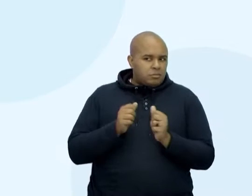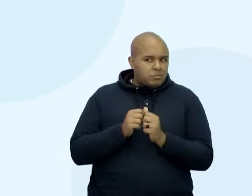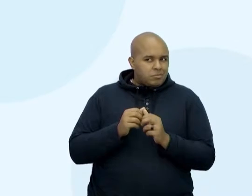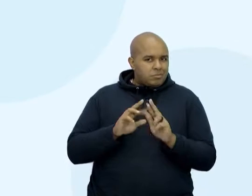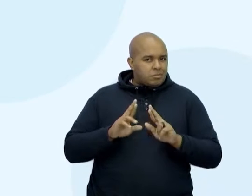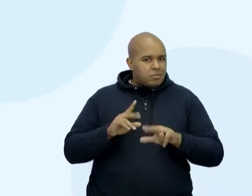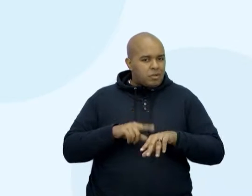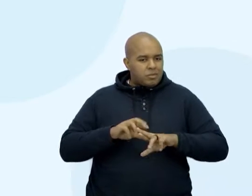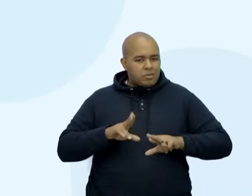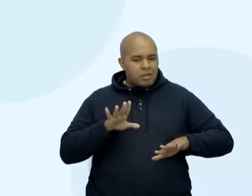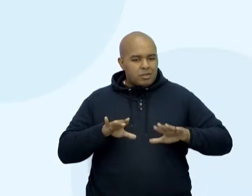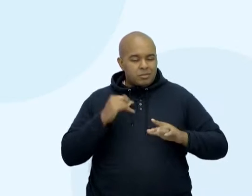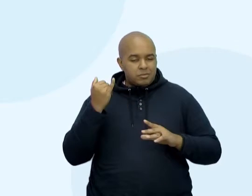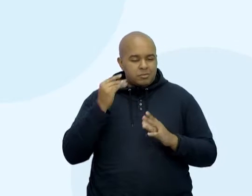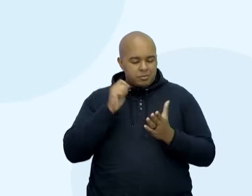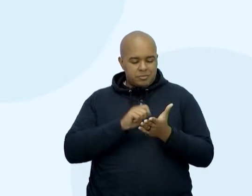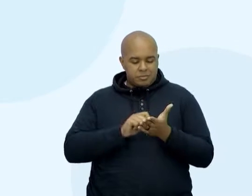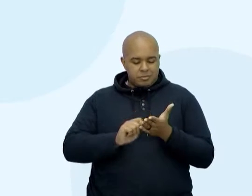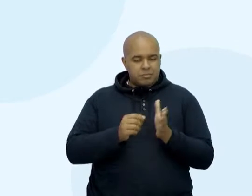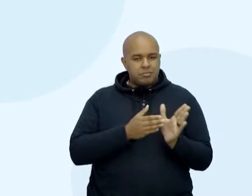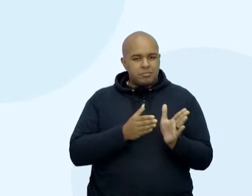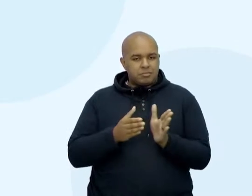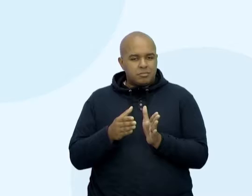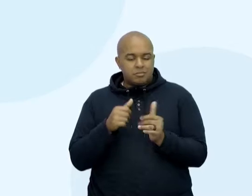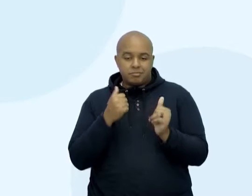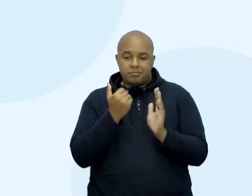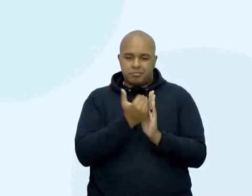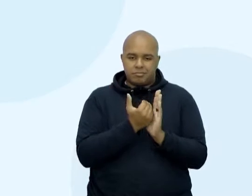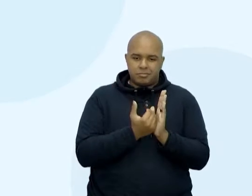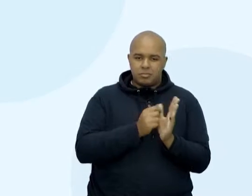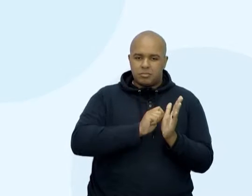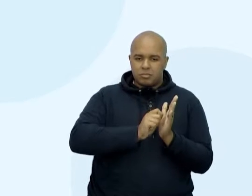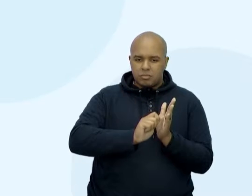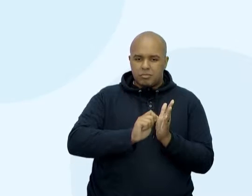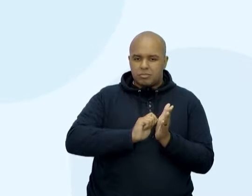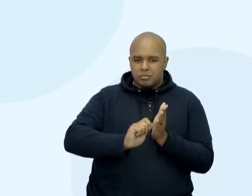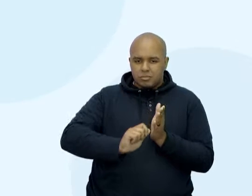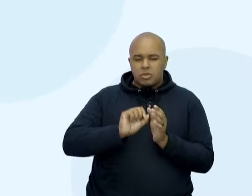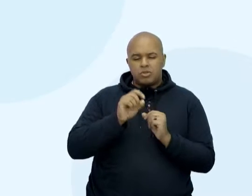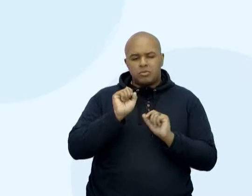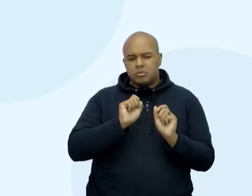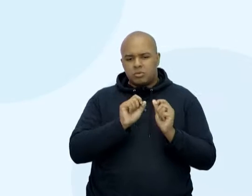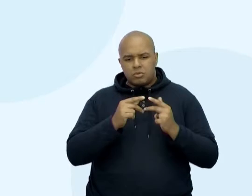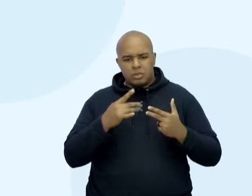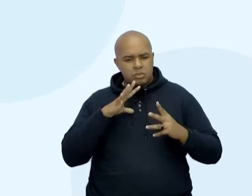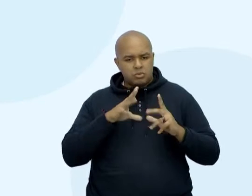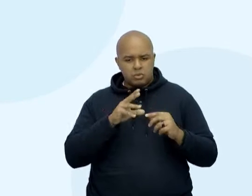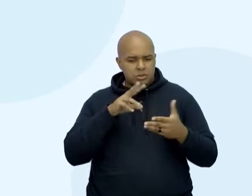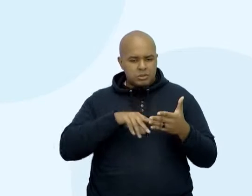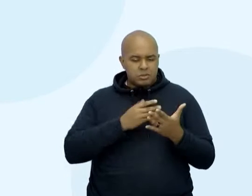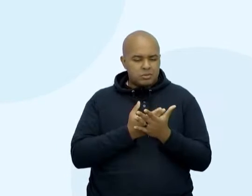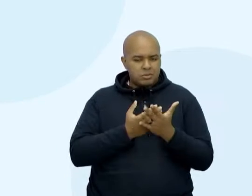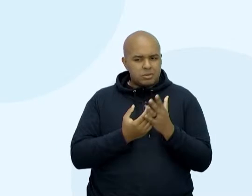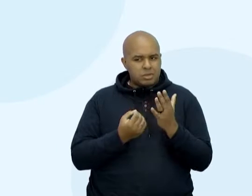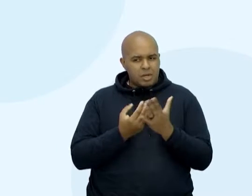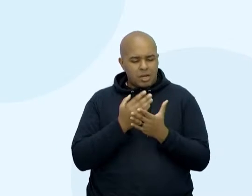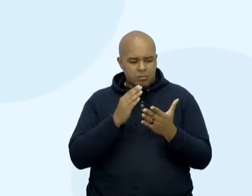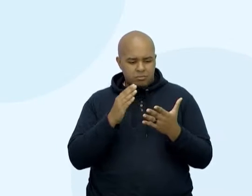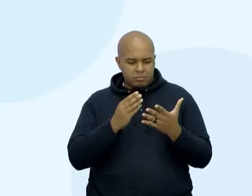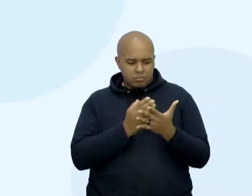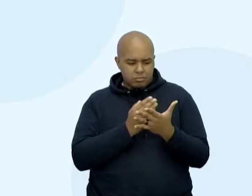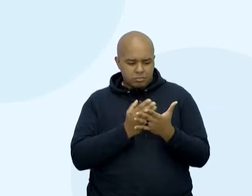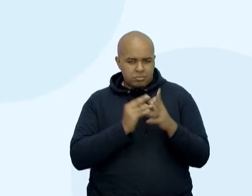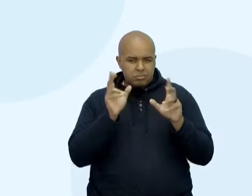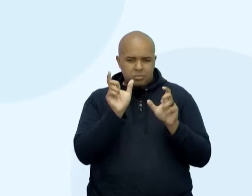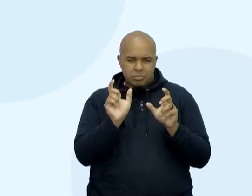é sempre importante você elaborar aí uma rotina de acompanhamento, fazendo anotações no seu diário de bordo, elaborando um glossário com